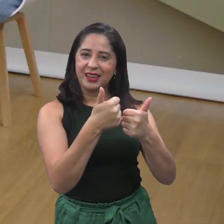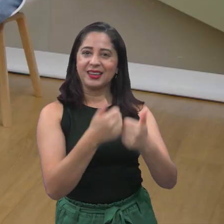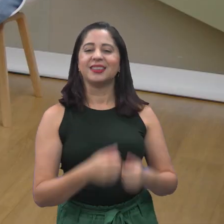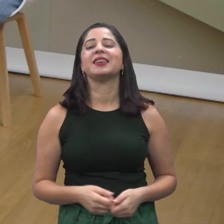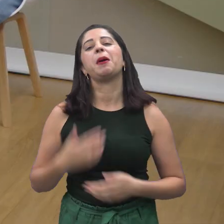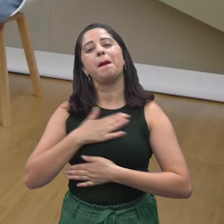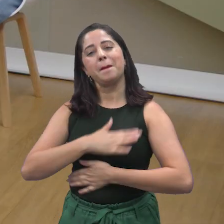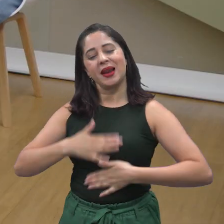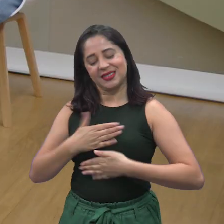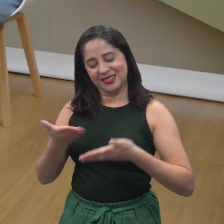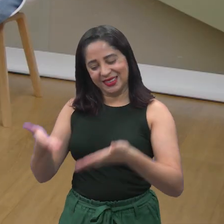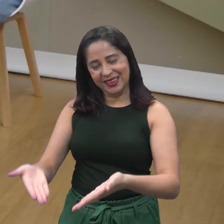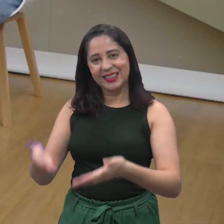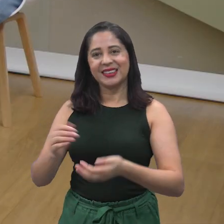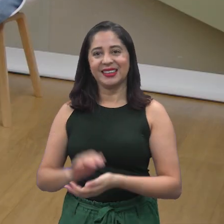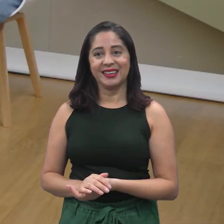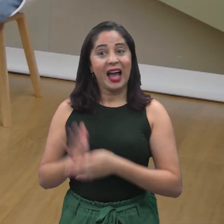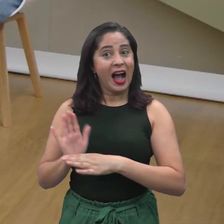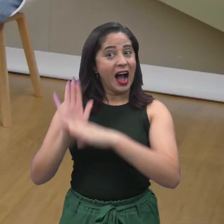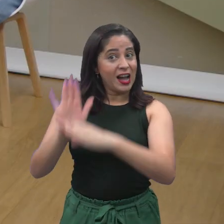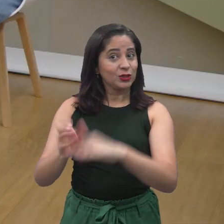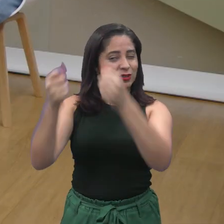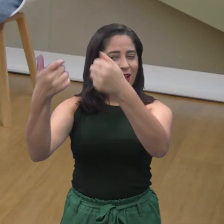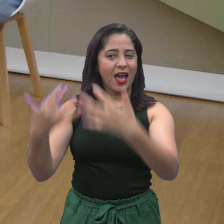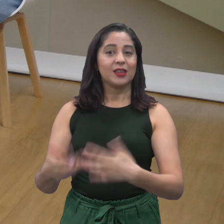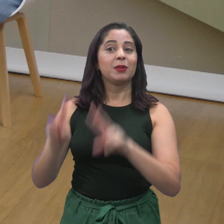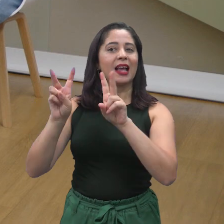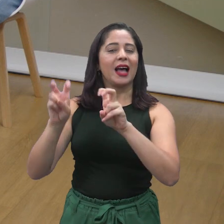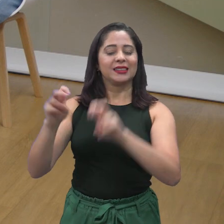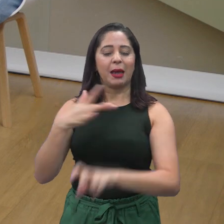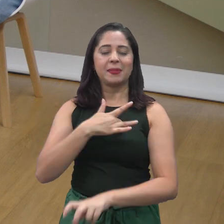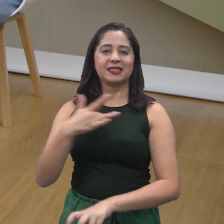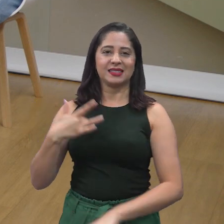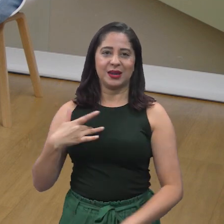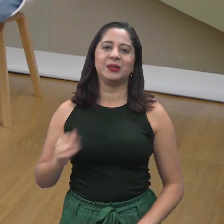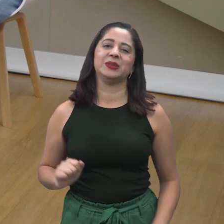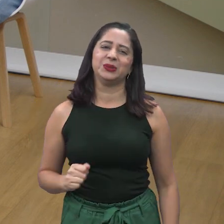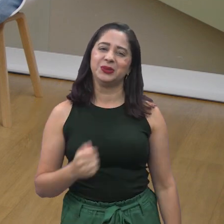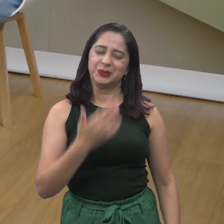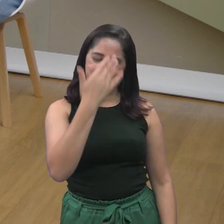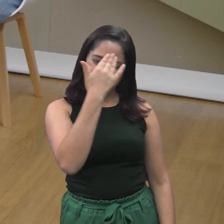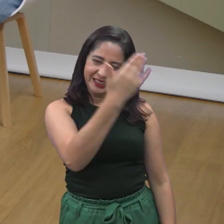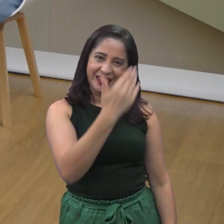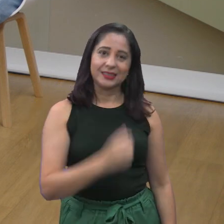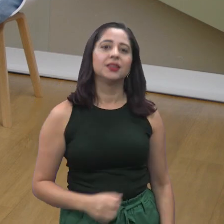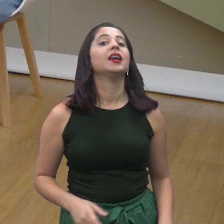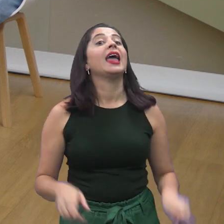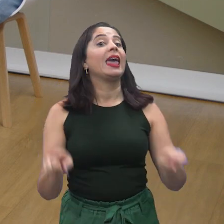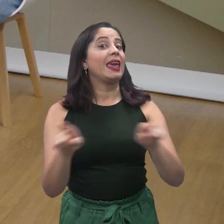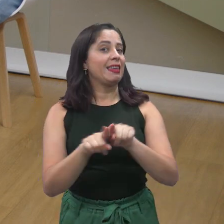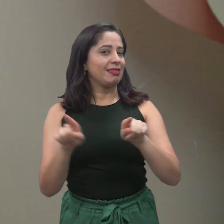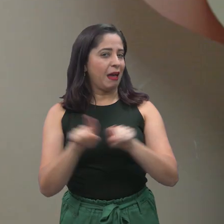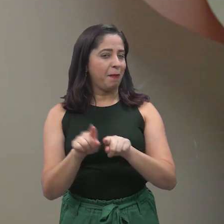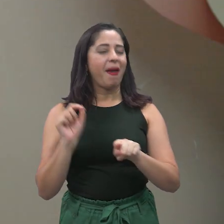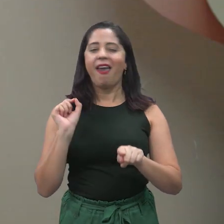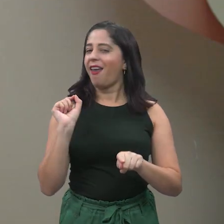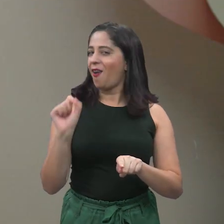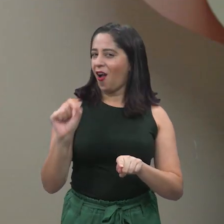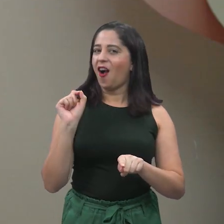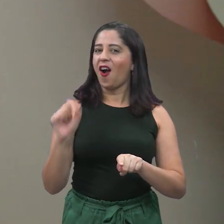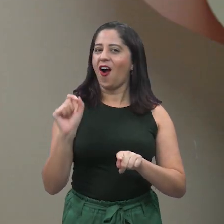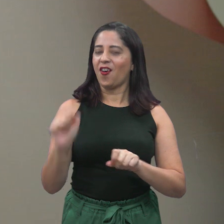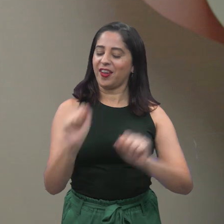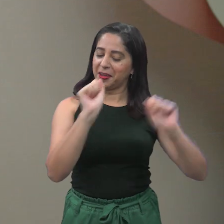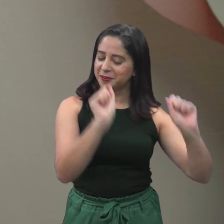um prazer enorme estar aqui para ajudar também a esclarecer todo mundo sobre saúde. Nós que agradecemos. E é claro que eu também não posso deixar